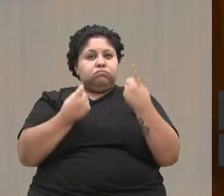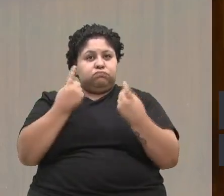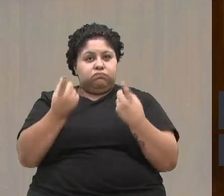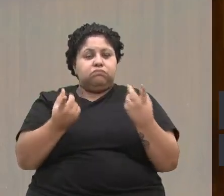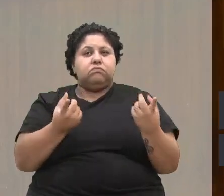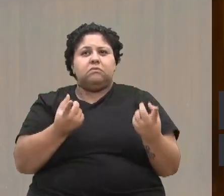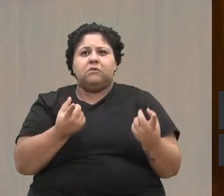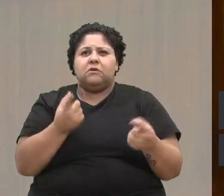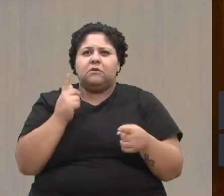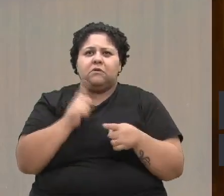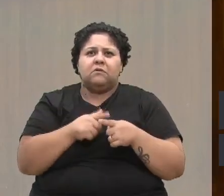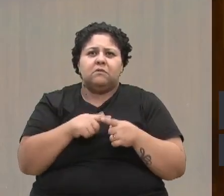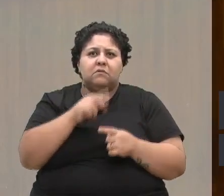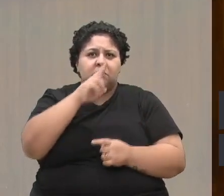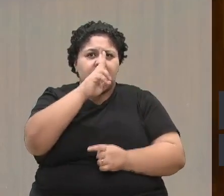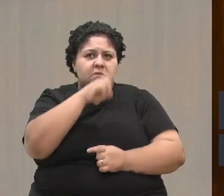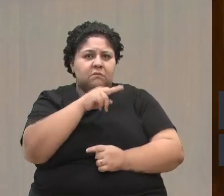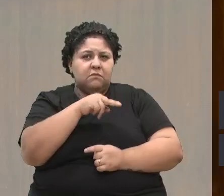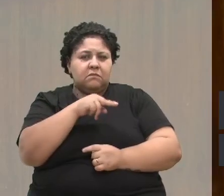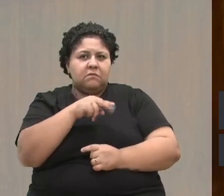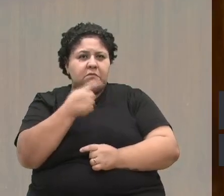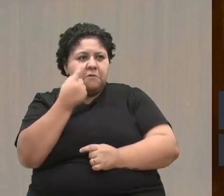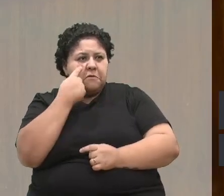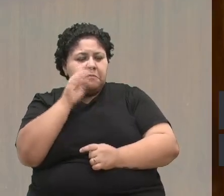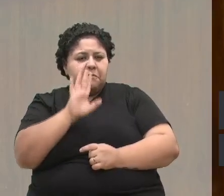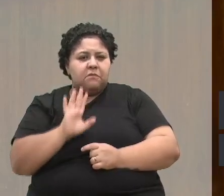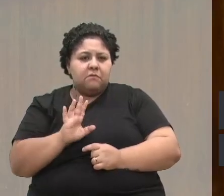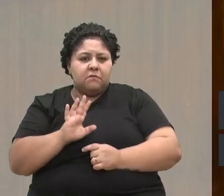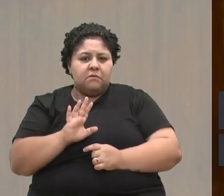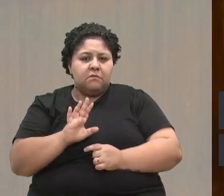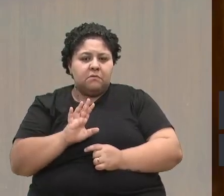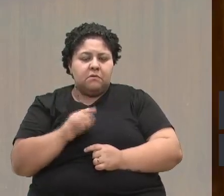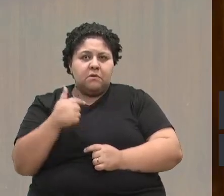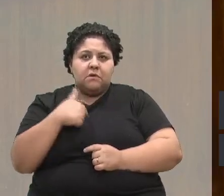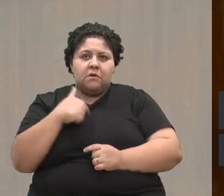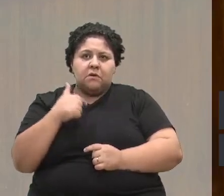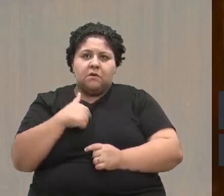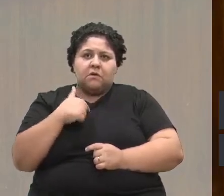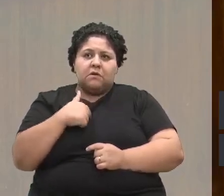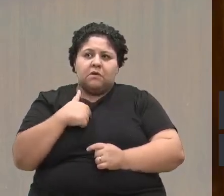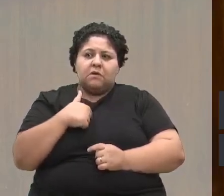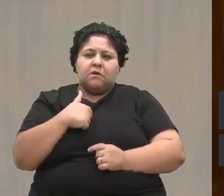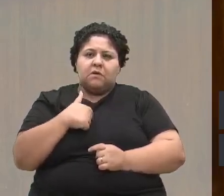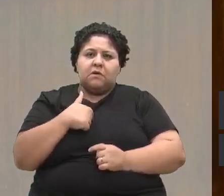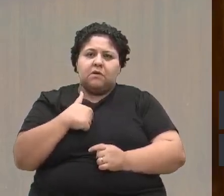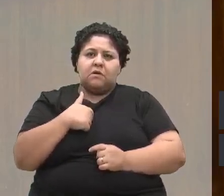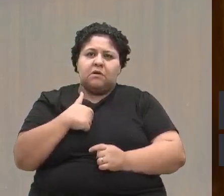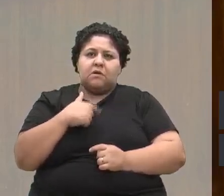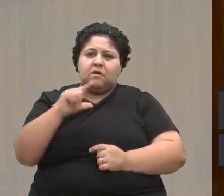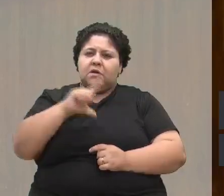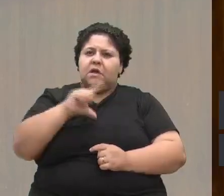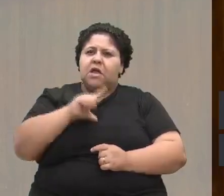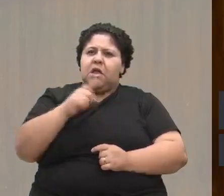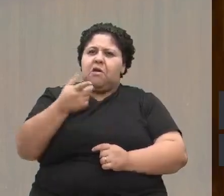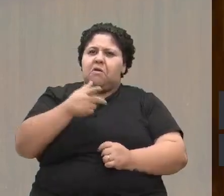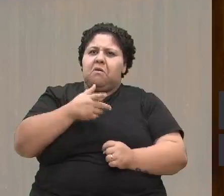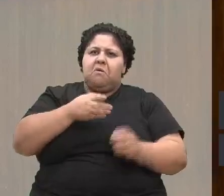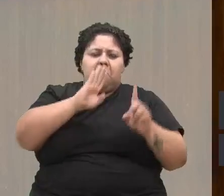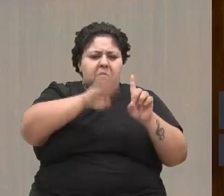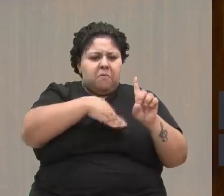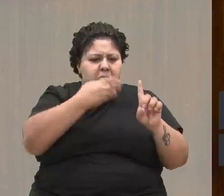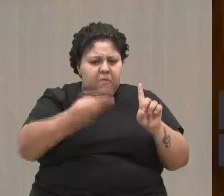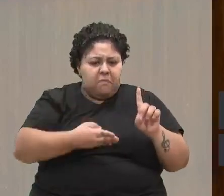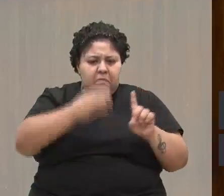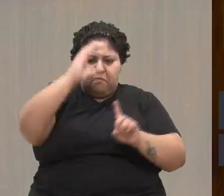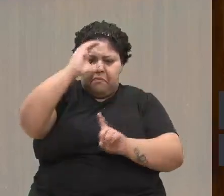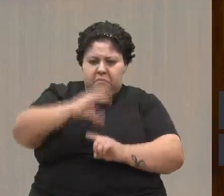eu nunca havia visto isso mesmo. Particularmente, votei aqui em títulos de cidadão, em homenagem a